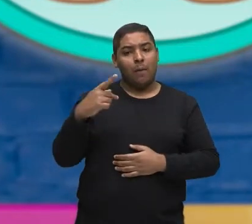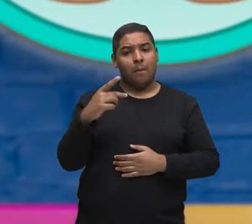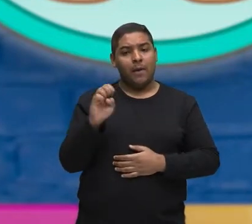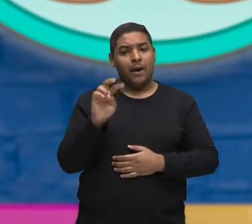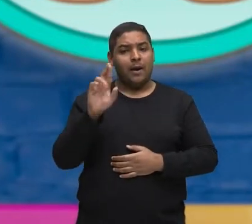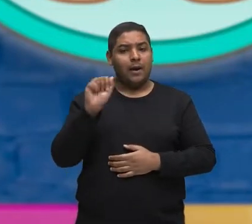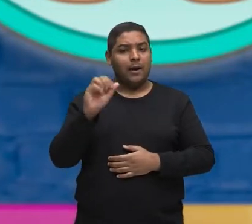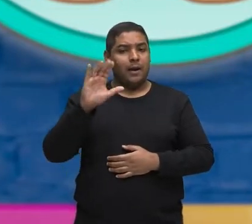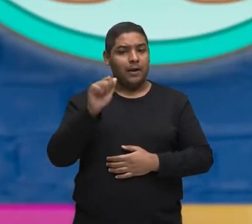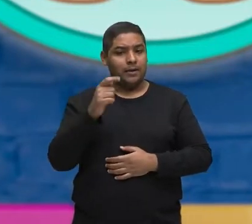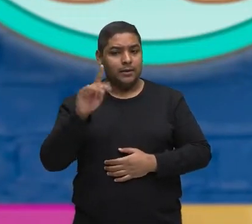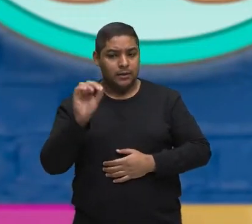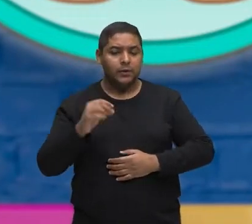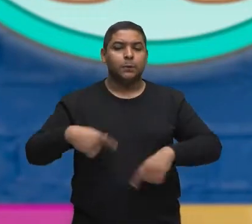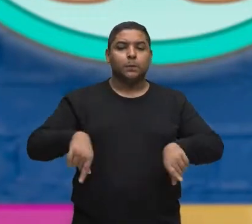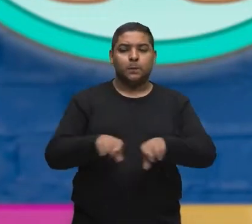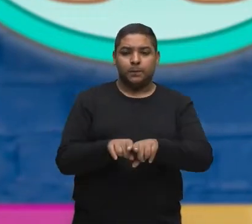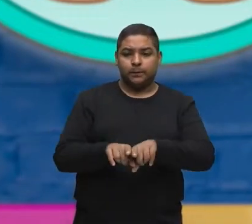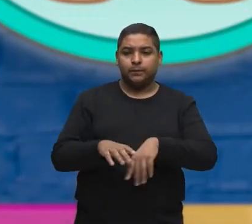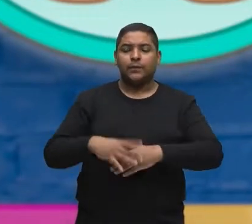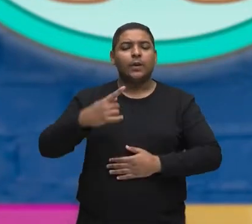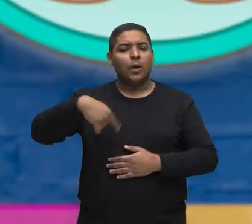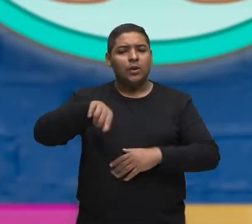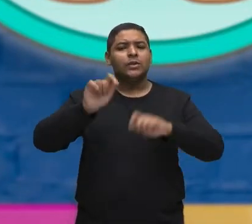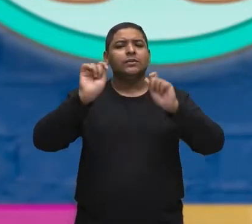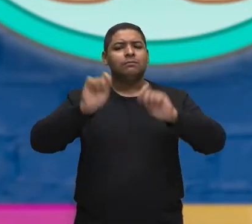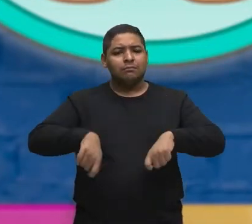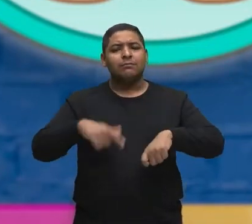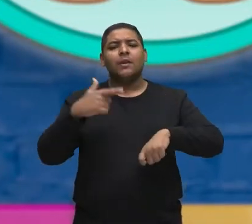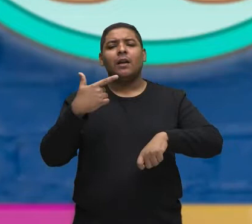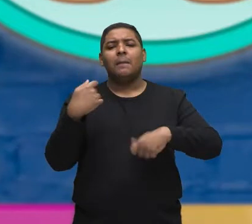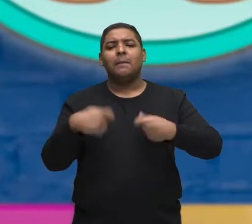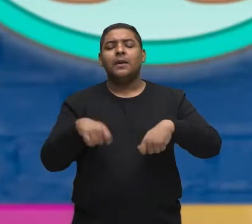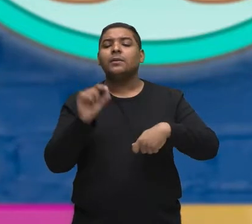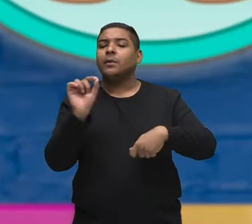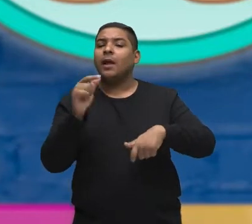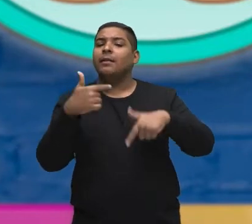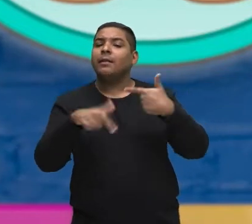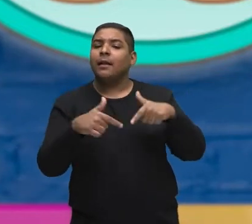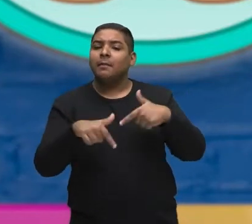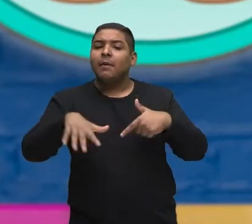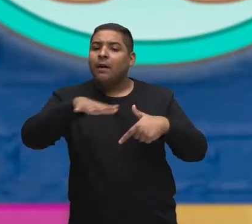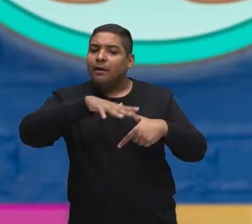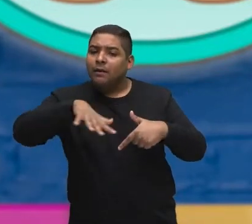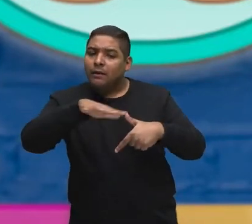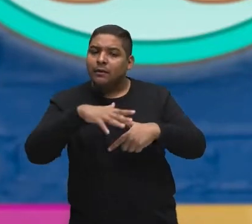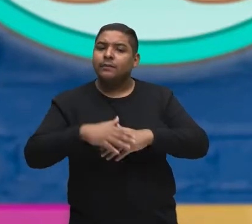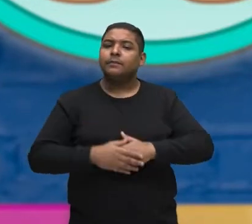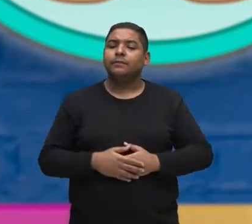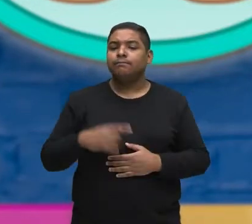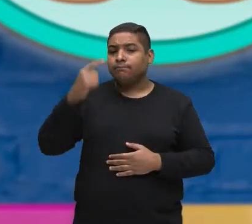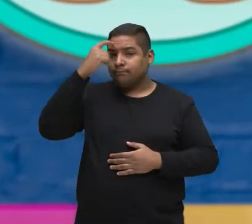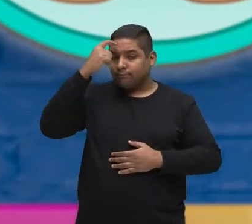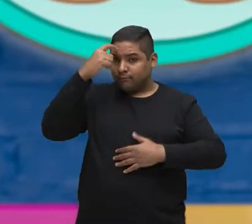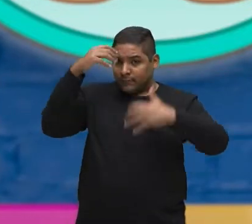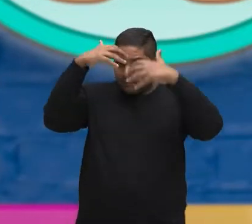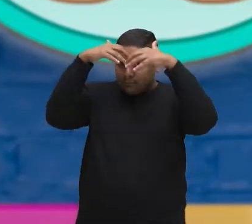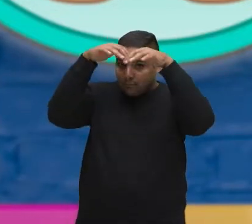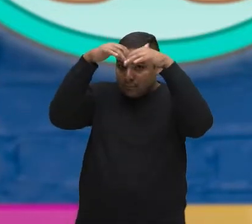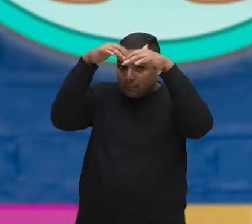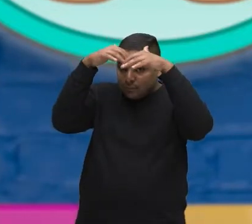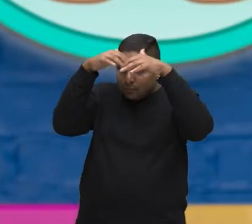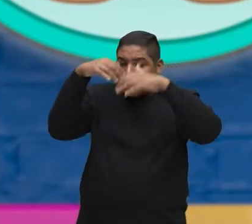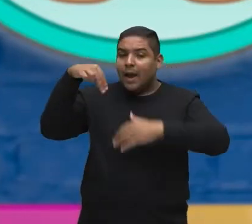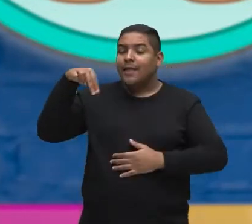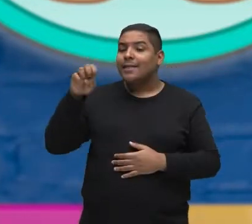também aprendemos que nós devemos trabalhar, né, o nosso cérebro. A neurociência ela